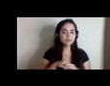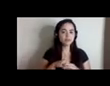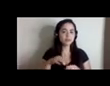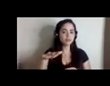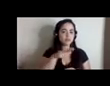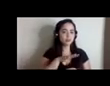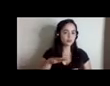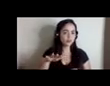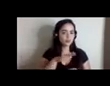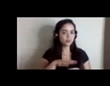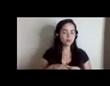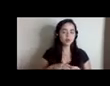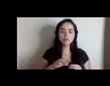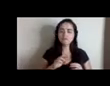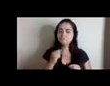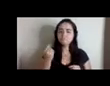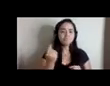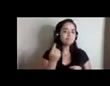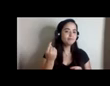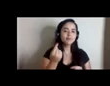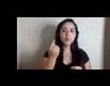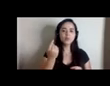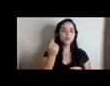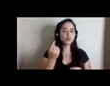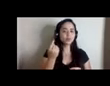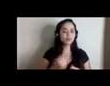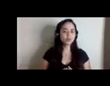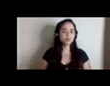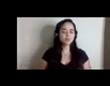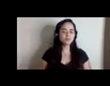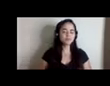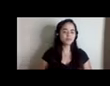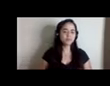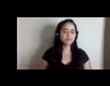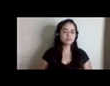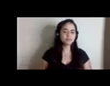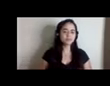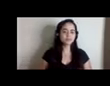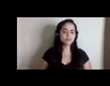Nós estamos numa conjuntura muito única, muito sui generis mesmo,